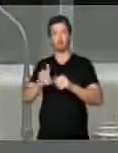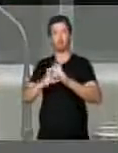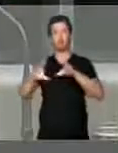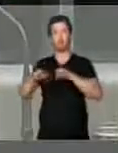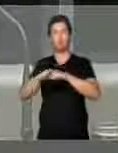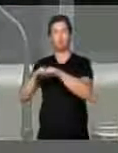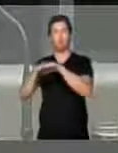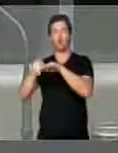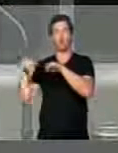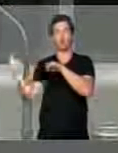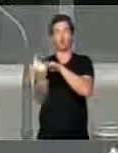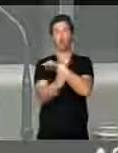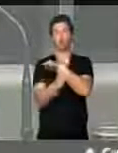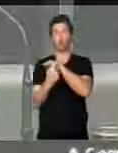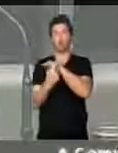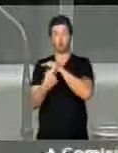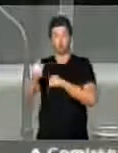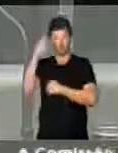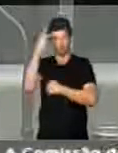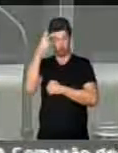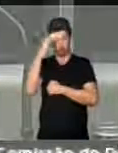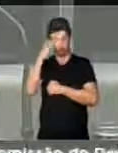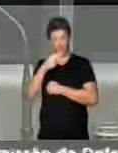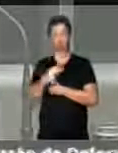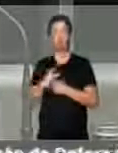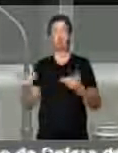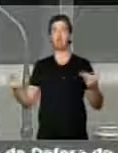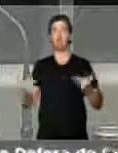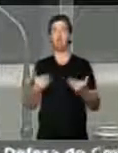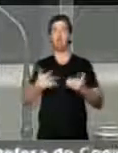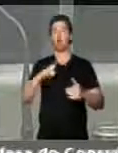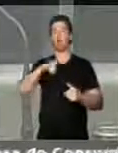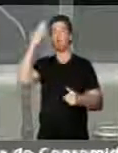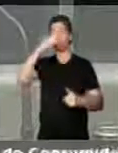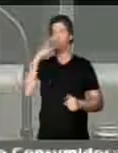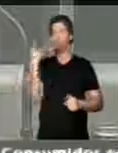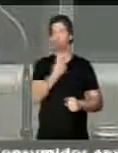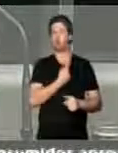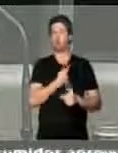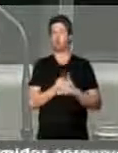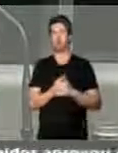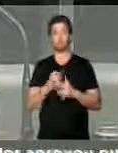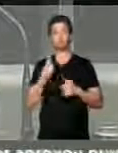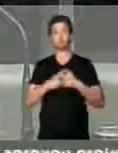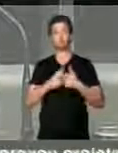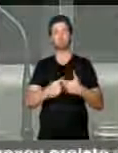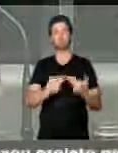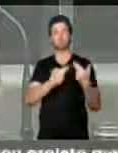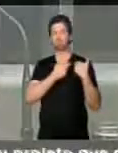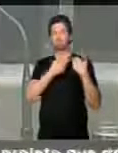Brasil. A história nos coloca aqui e agora diante da enorme